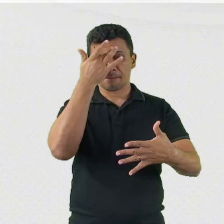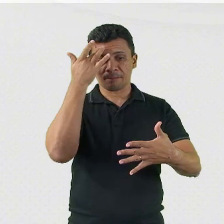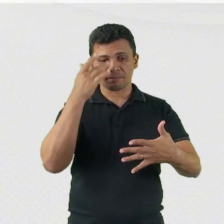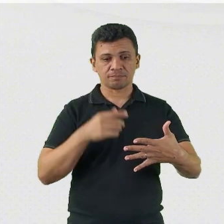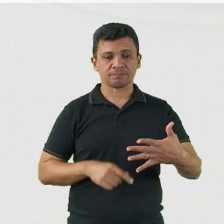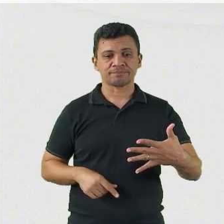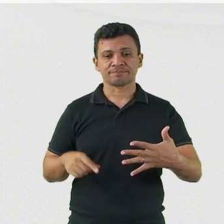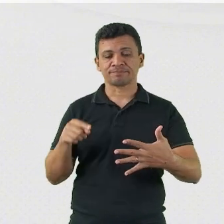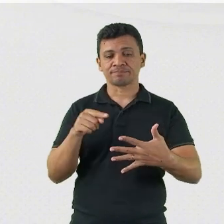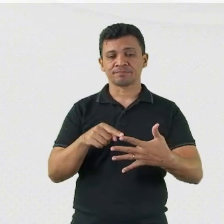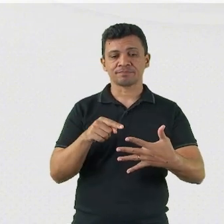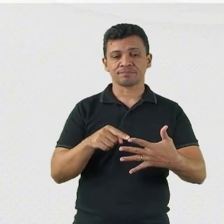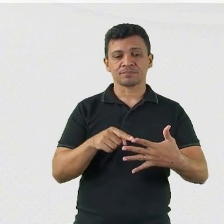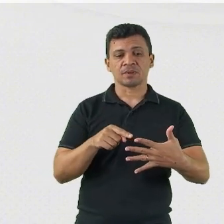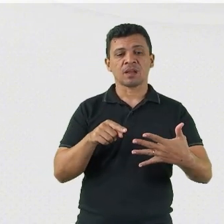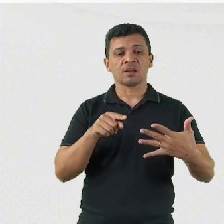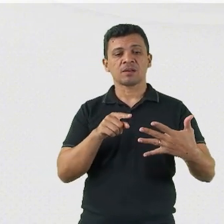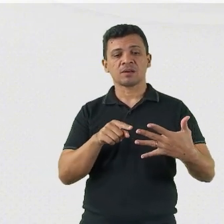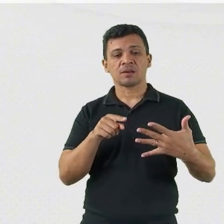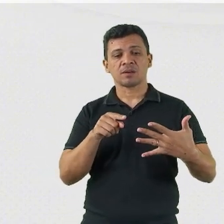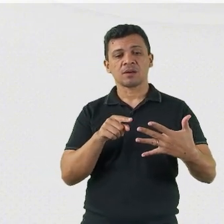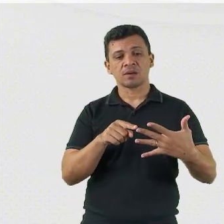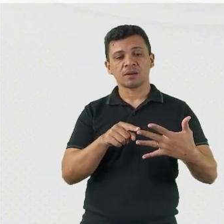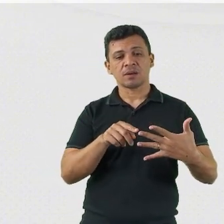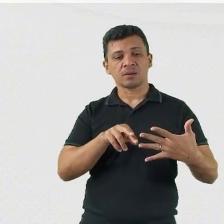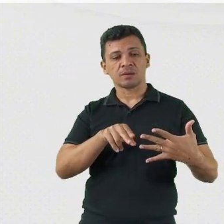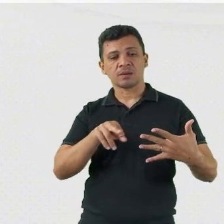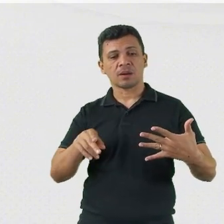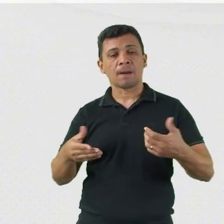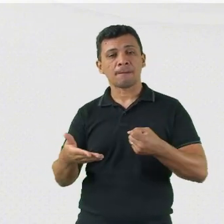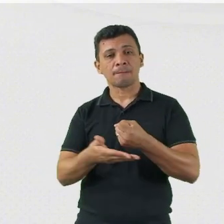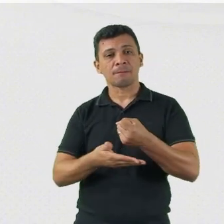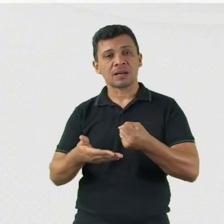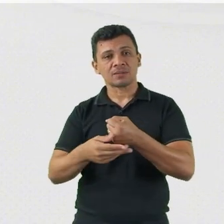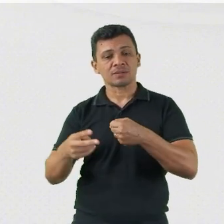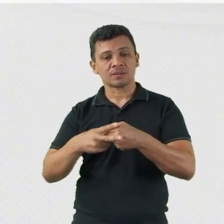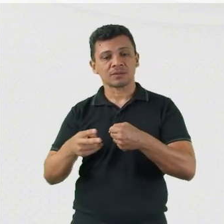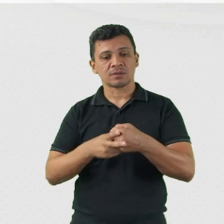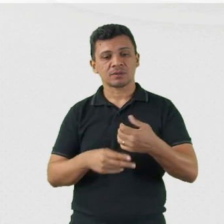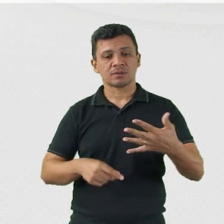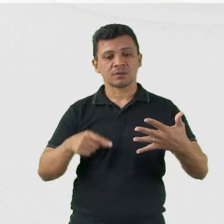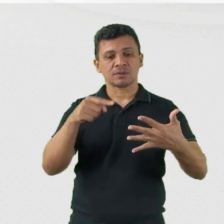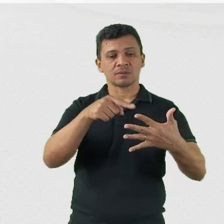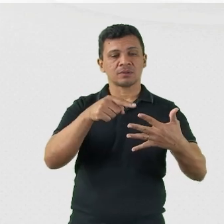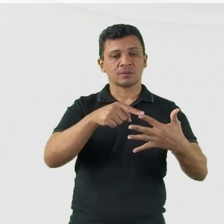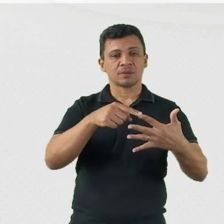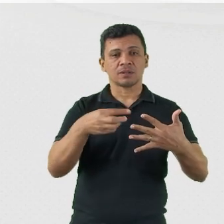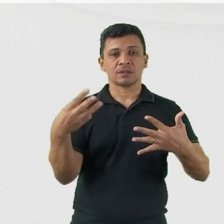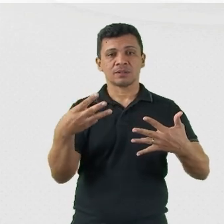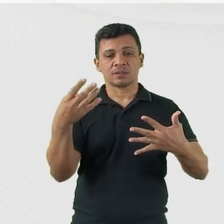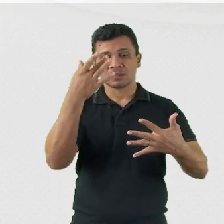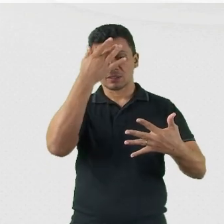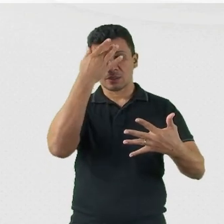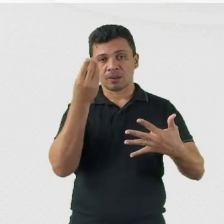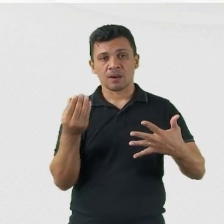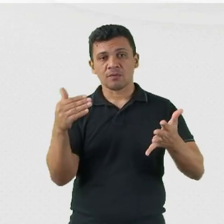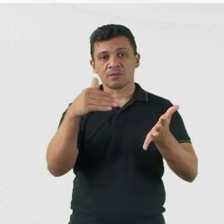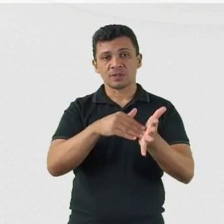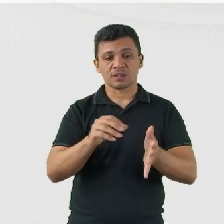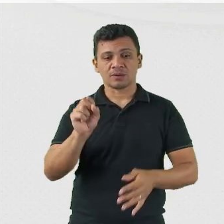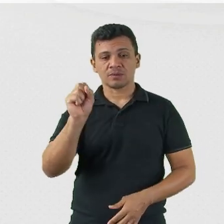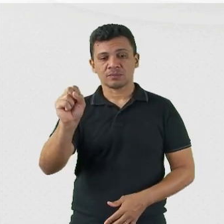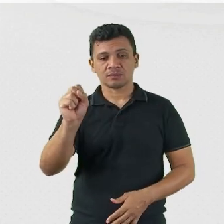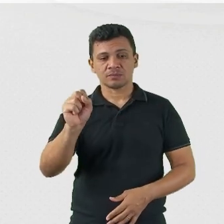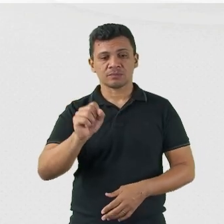plural, o verbo fica na forma básica. Na terceira pessoa fica com o S no final. They go to school